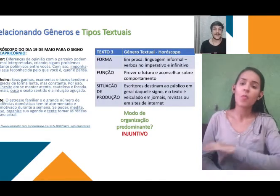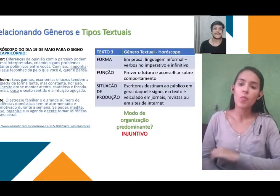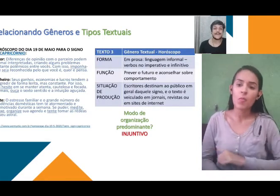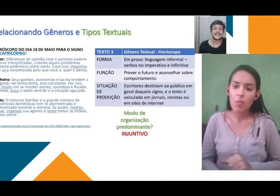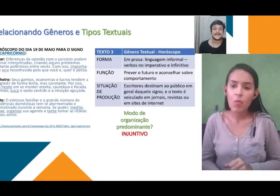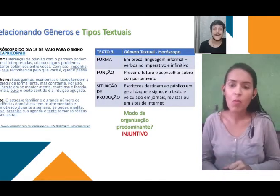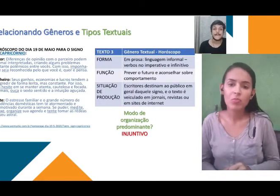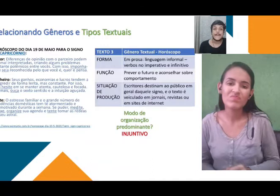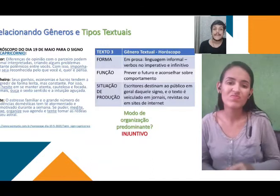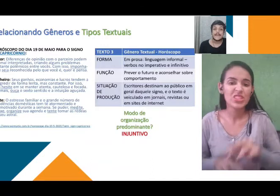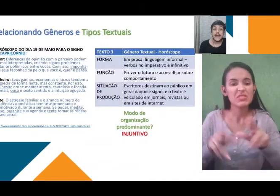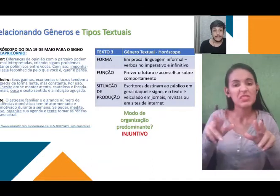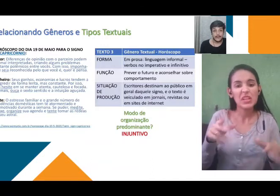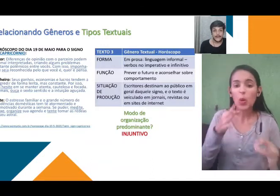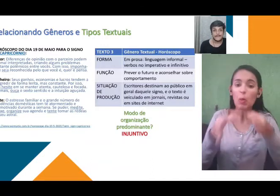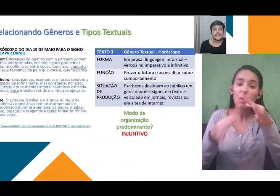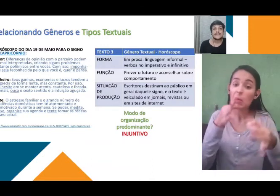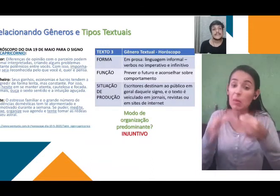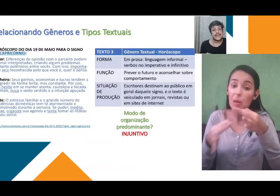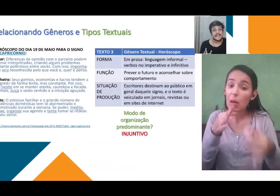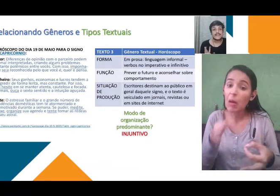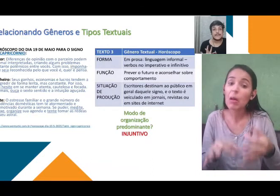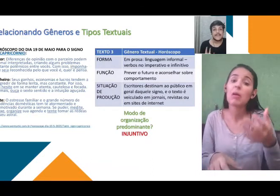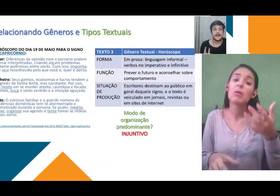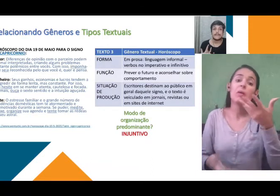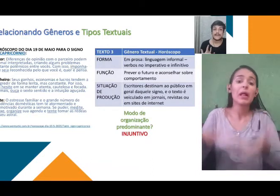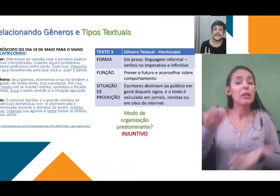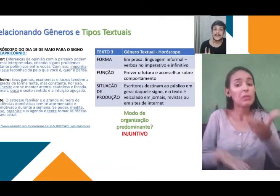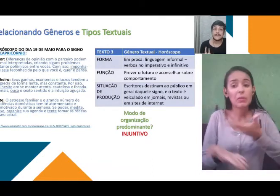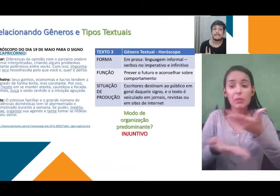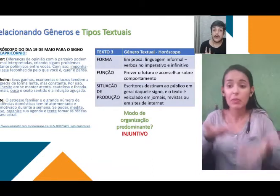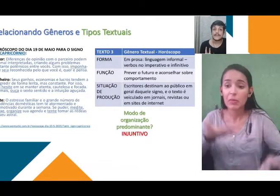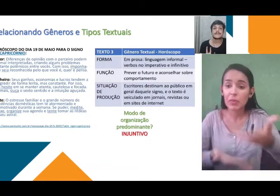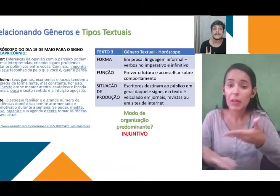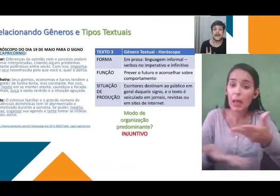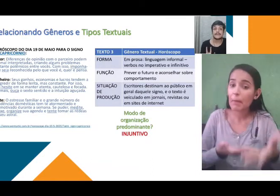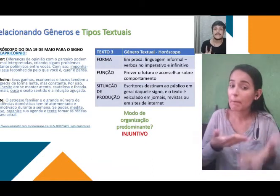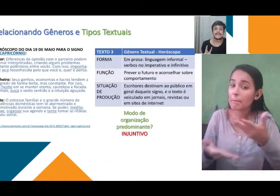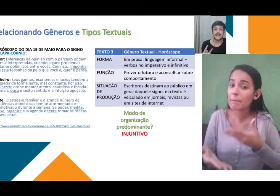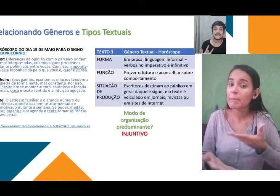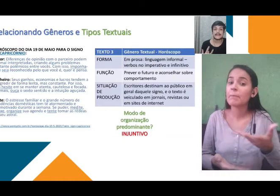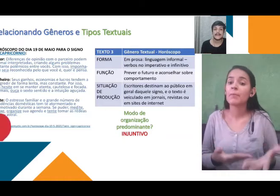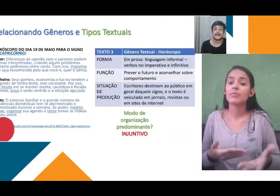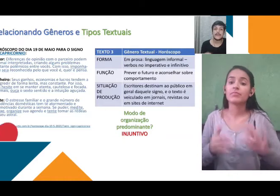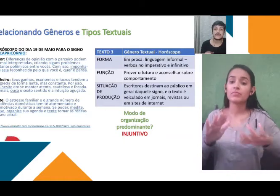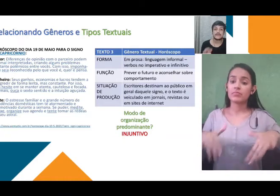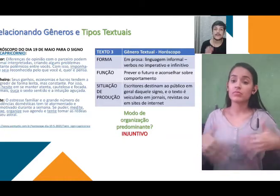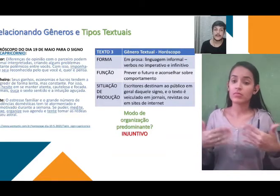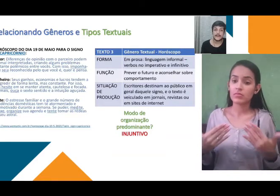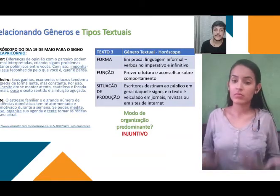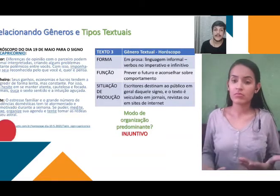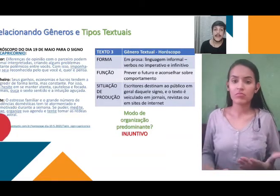sou capricorniano não. Amor. Diferenças de opinião com o parceiro podem ser mal interpretadas, criando